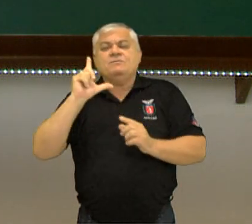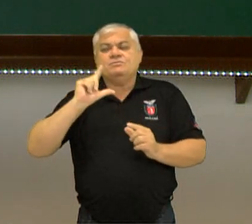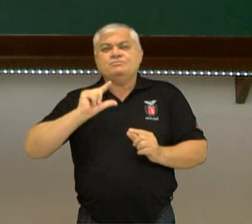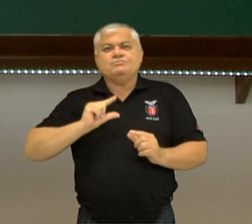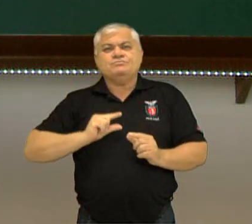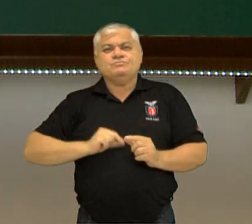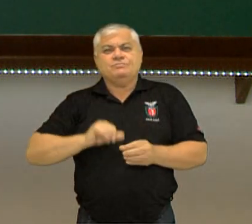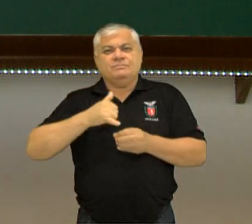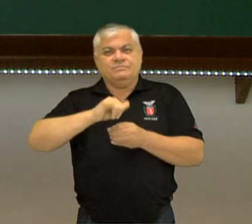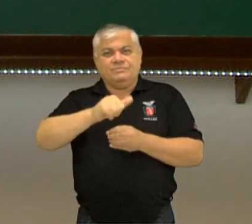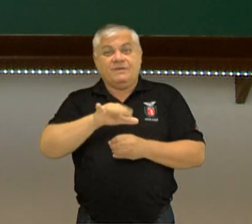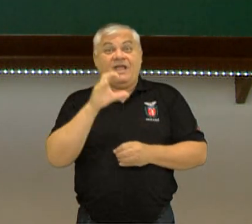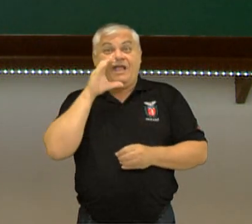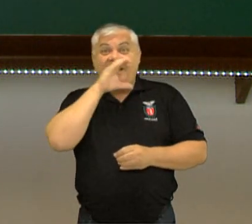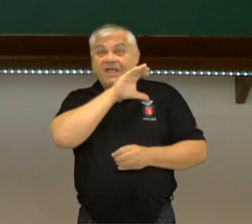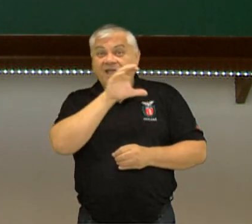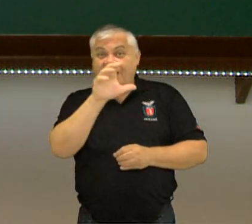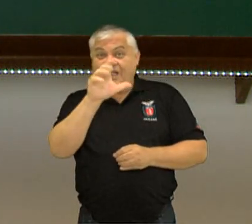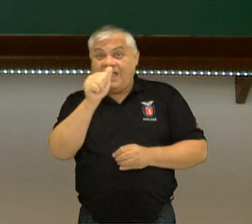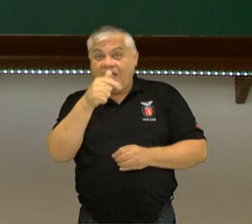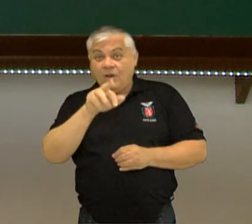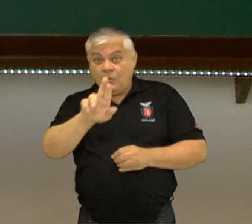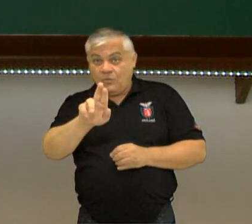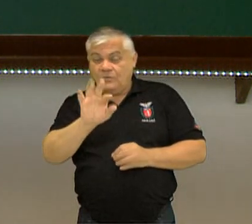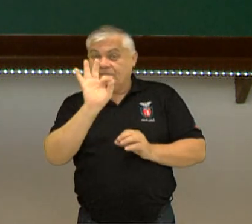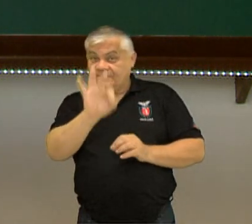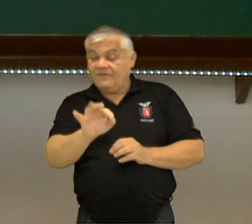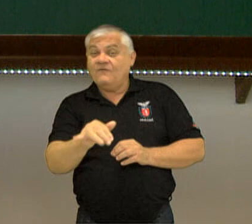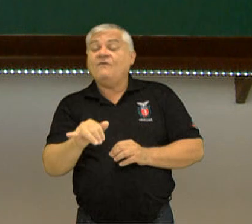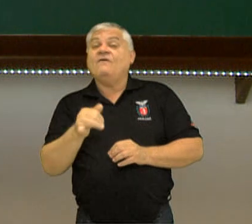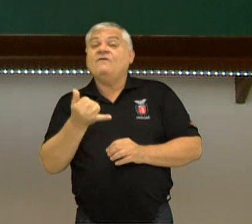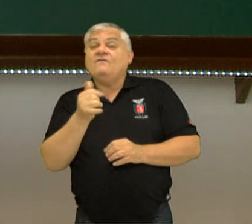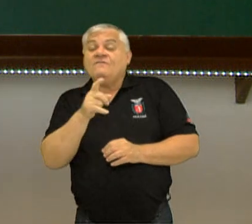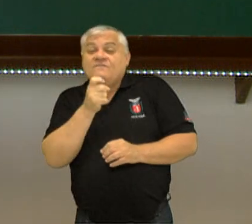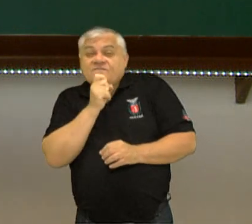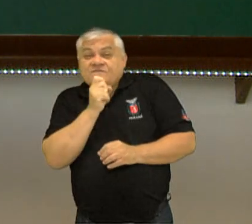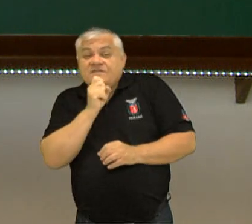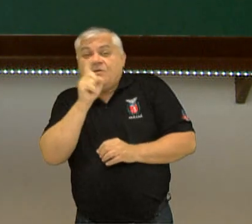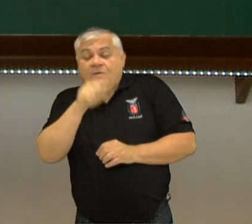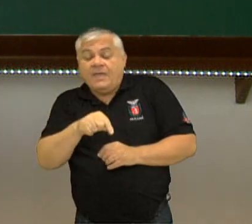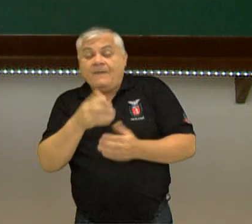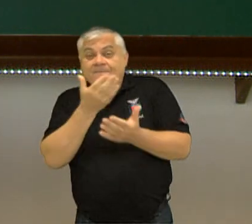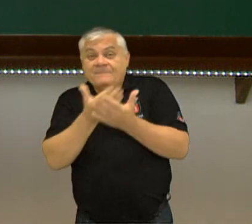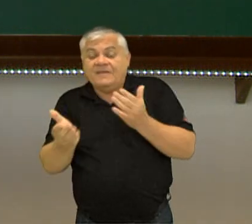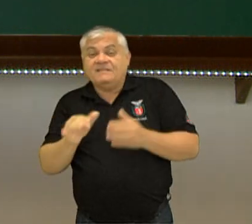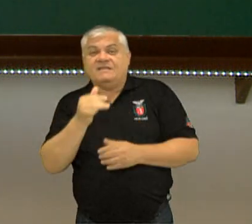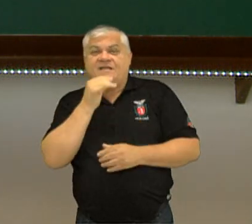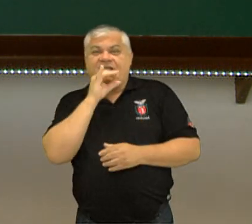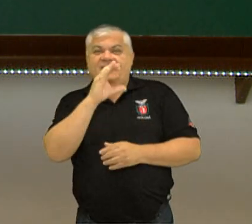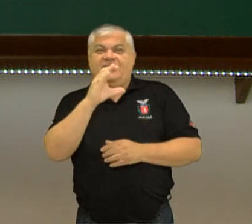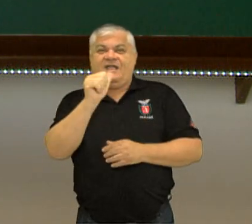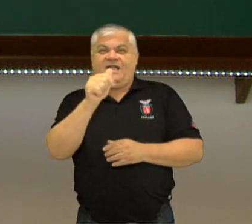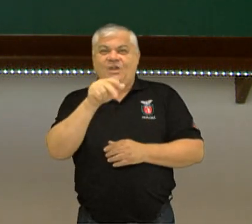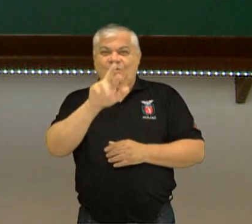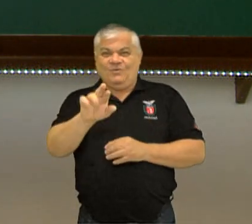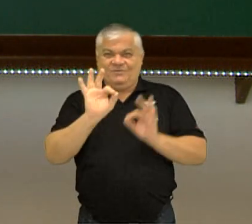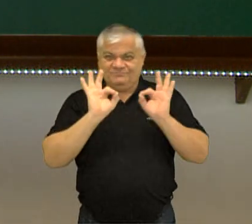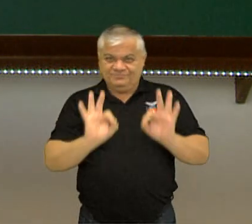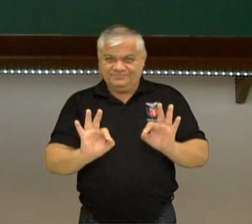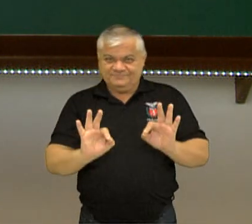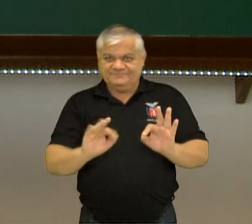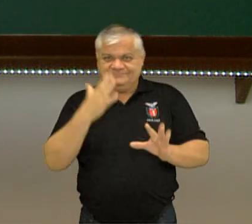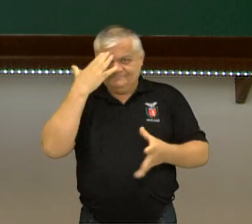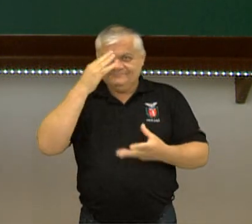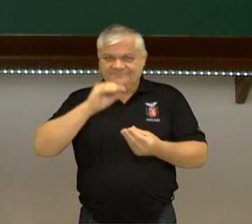de frio. Lembre-se, frio é uma perda de calor bem rápido, beleza? Então, tenho certeza que